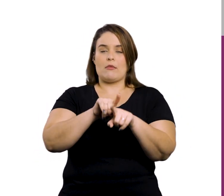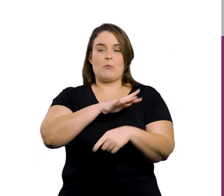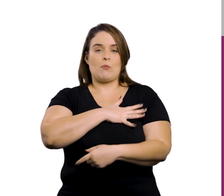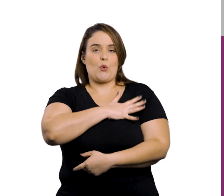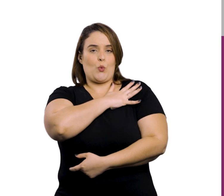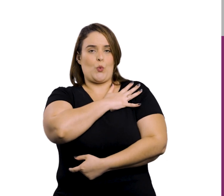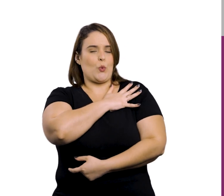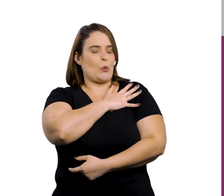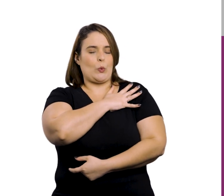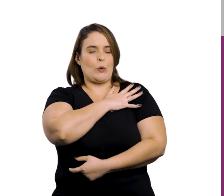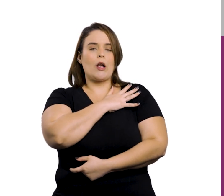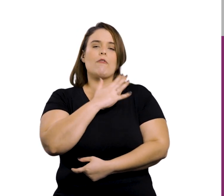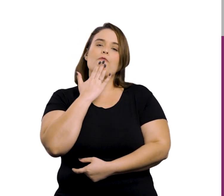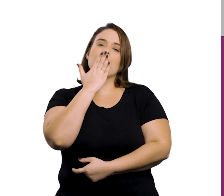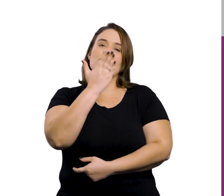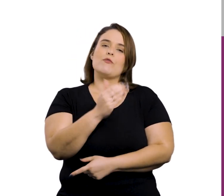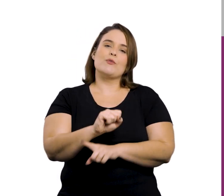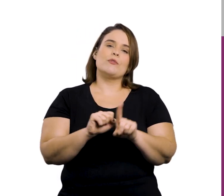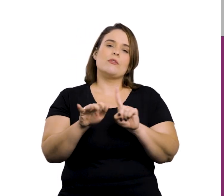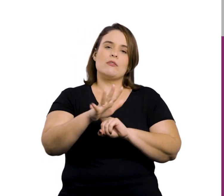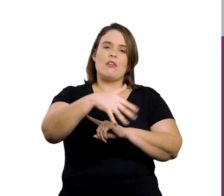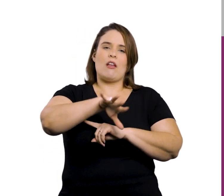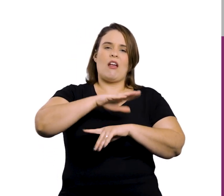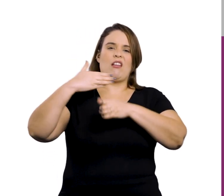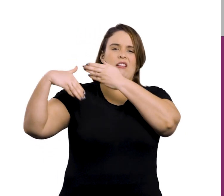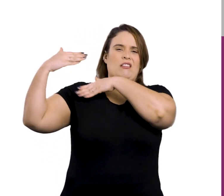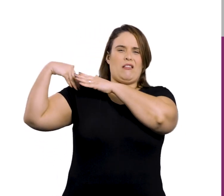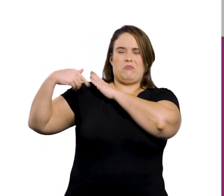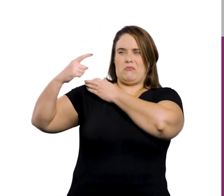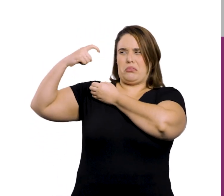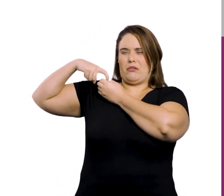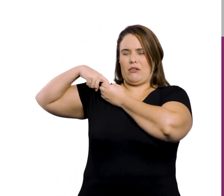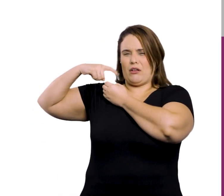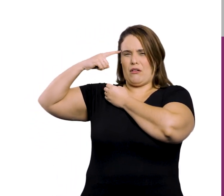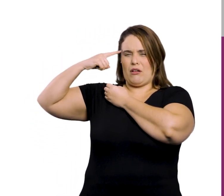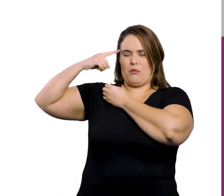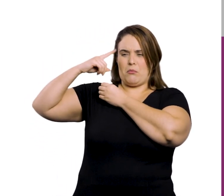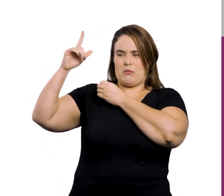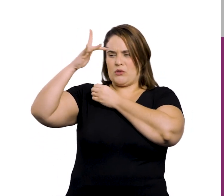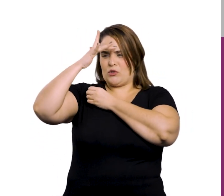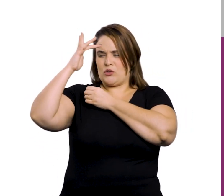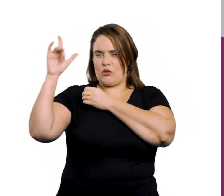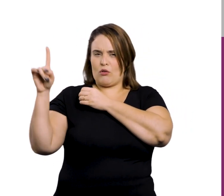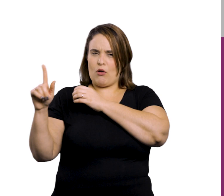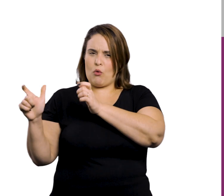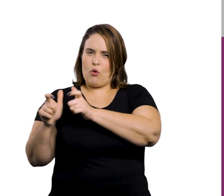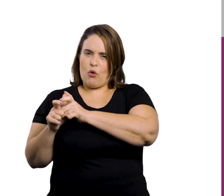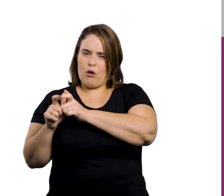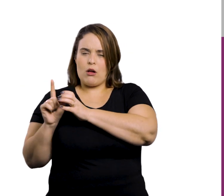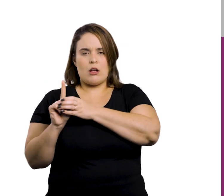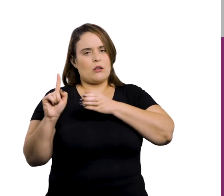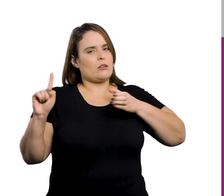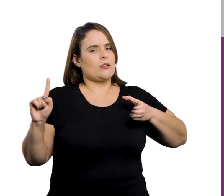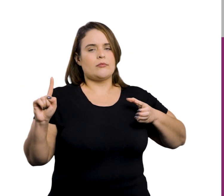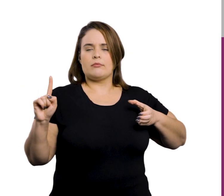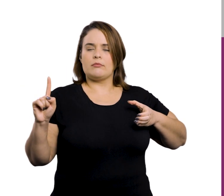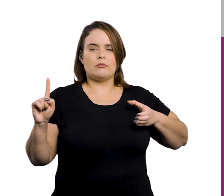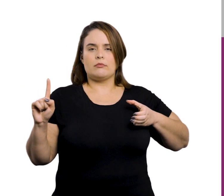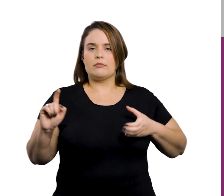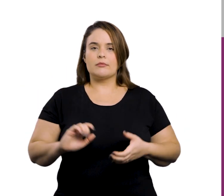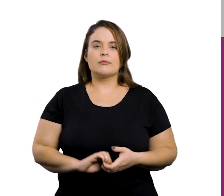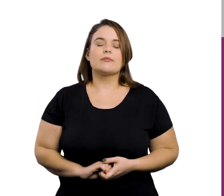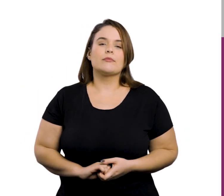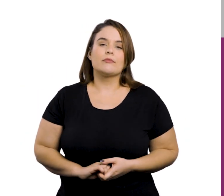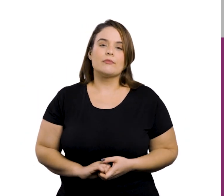e preconceituosos em favor de uma sociedade retrógrada, que exclui pessoas e grupos minoritários.